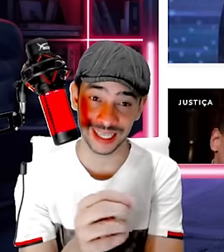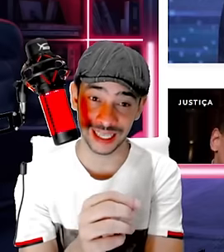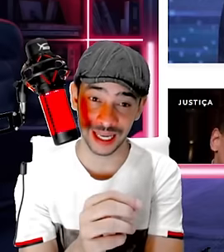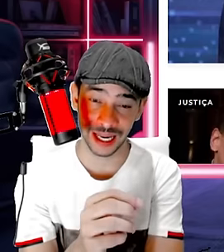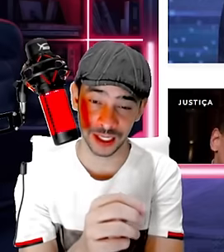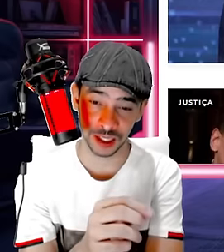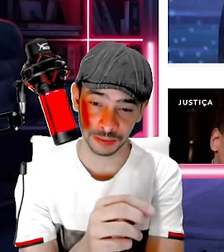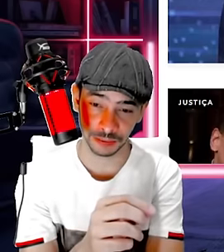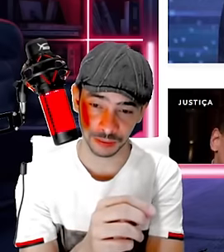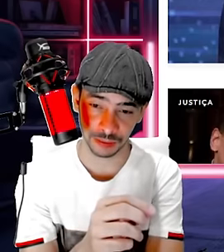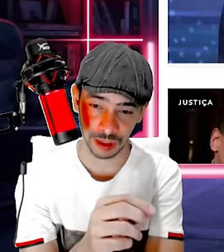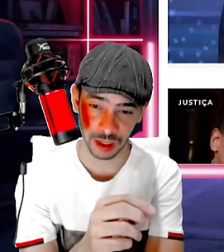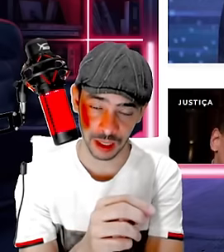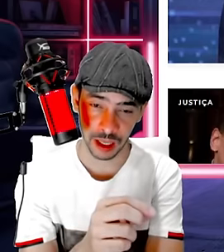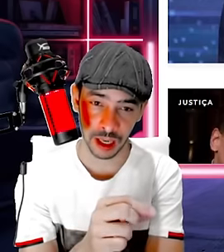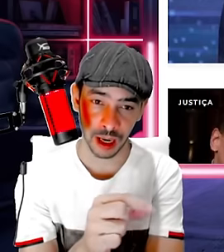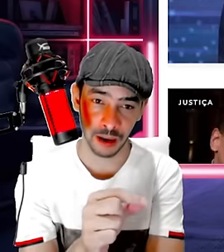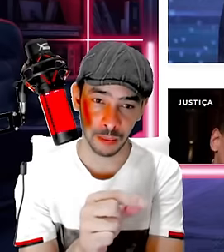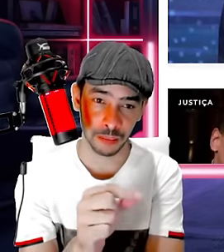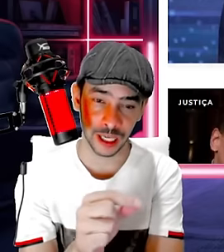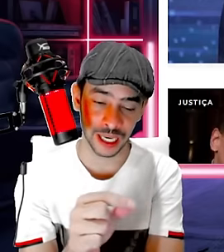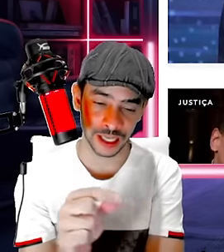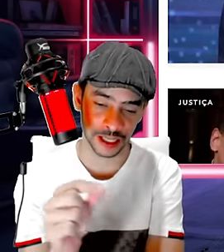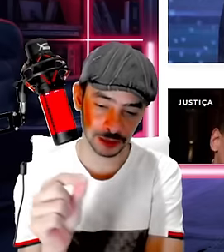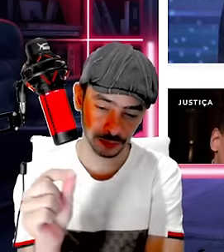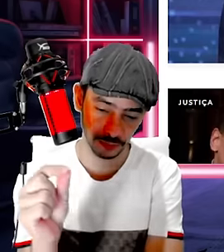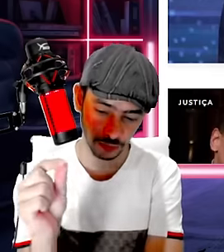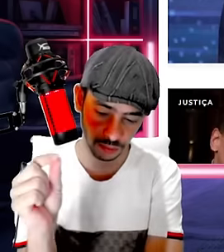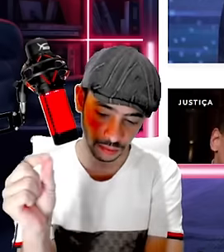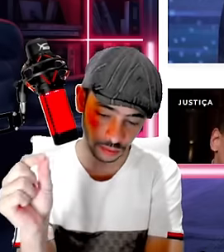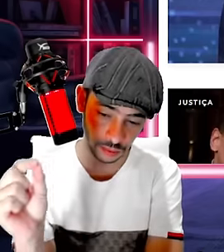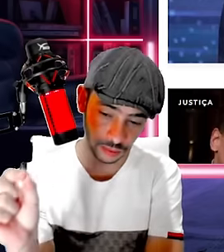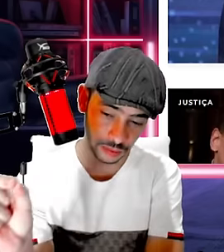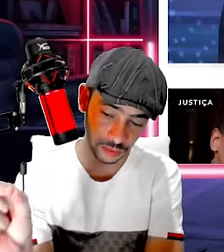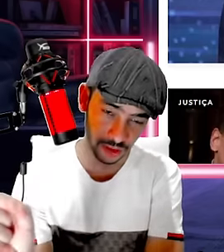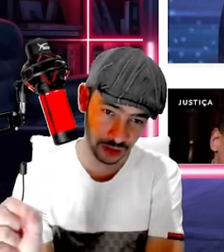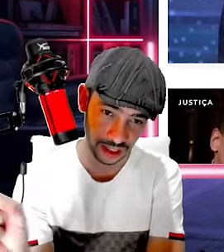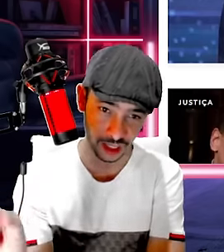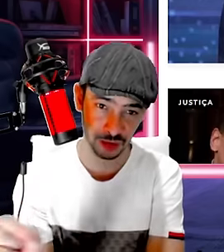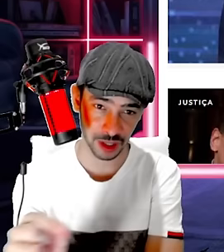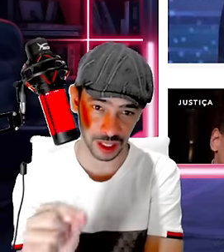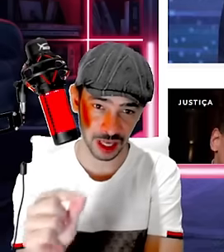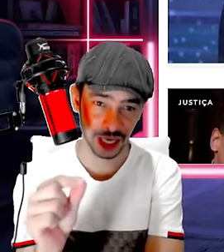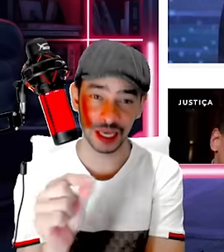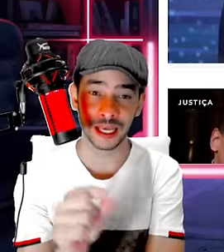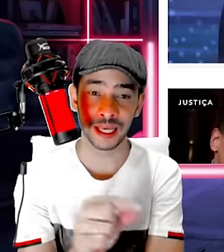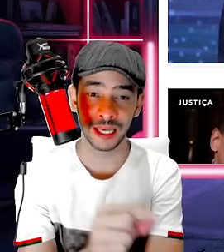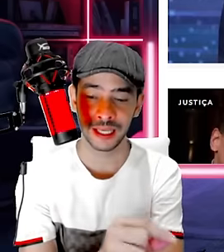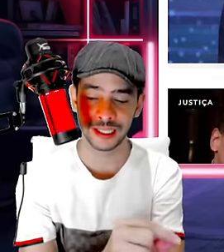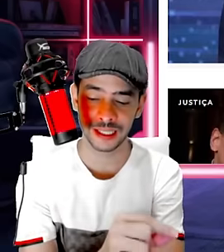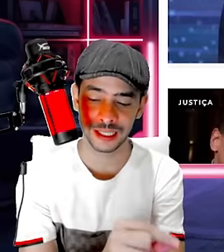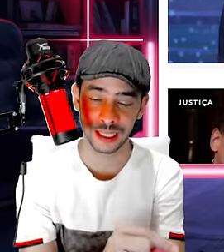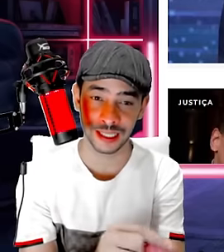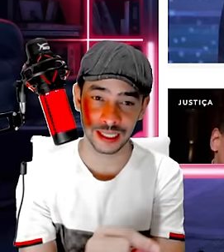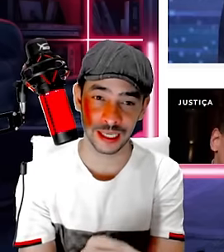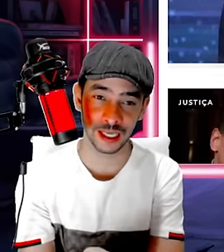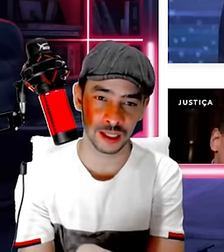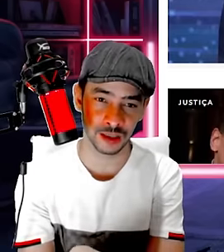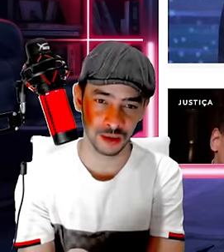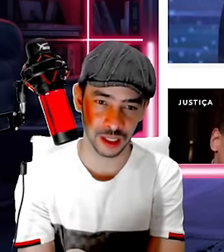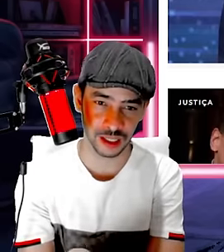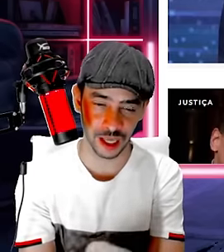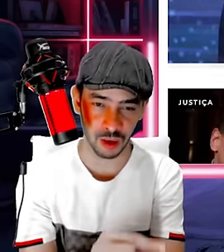uma estratégia para fazer com que eles